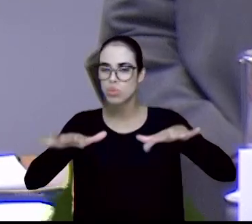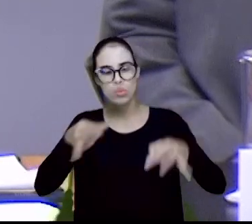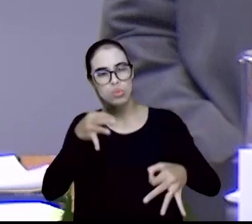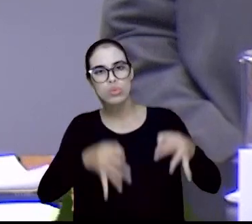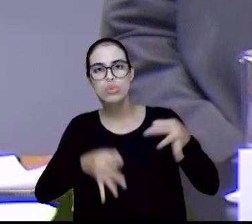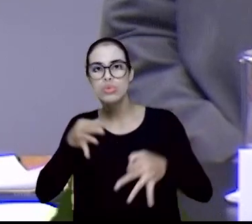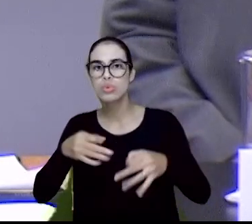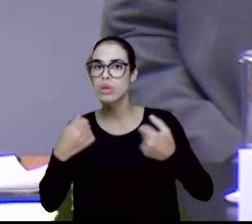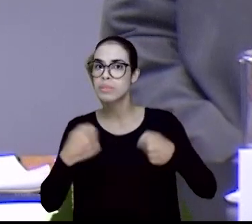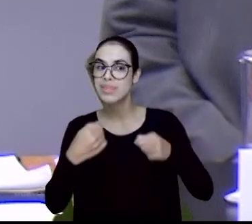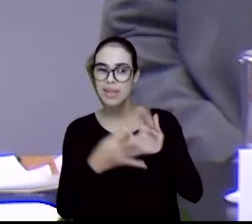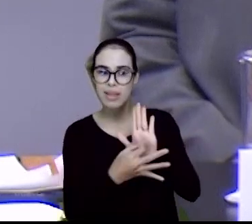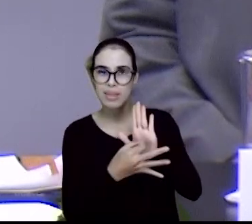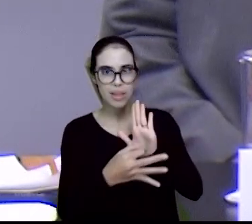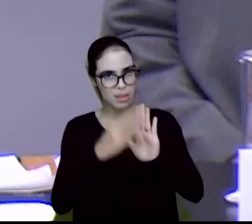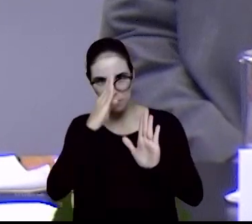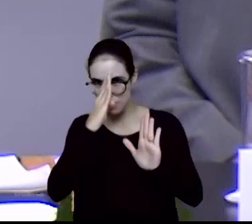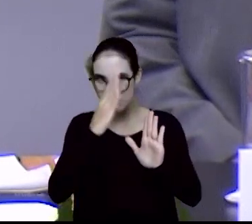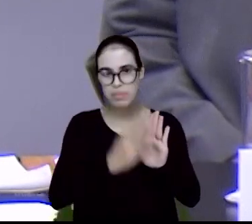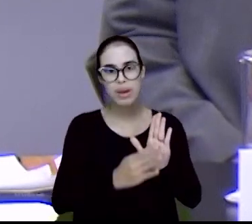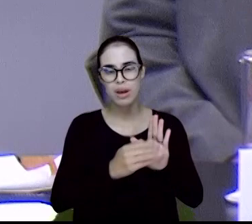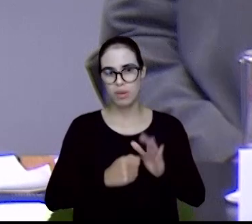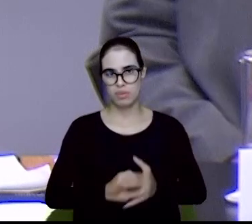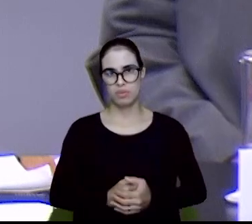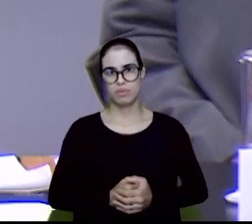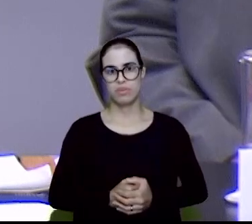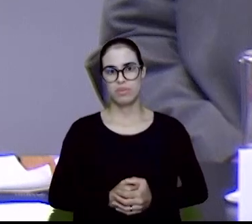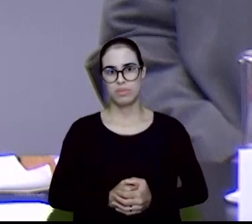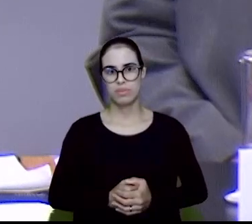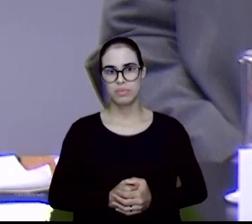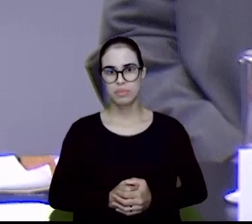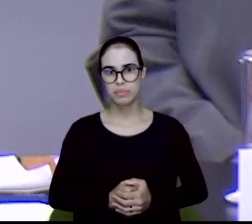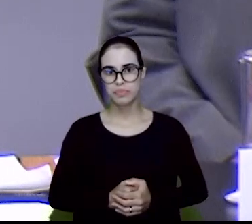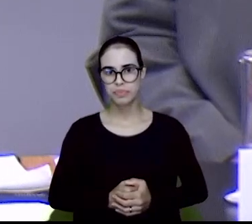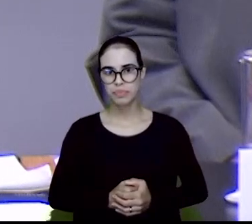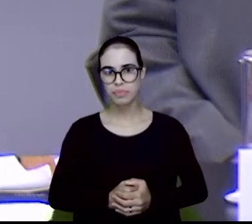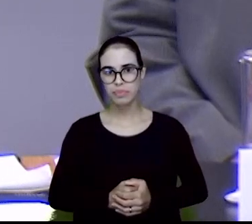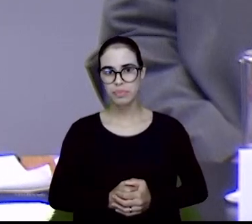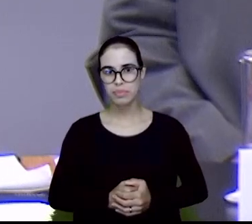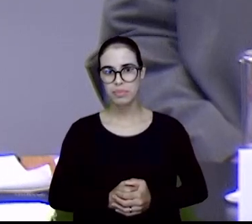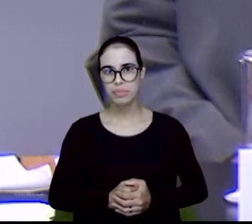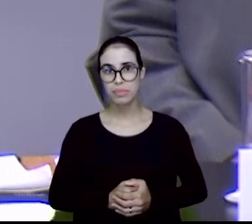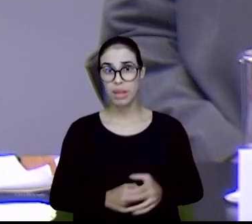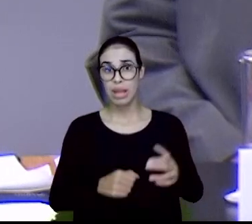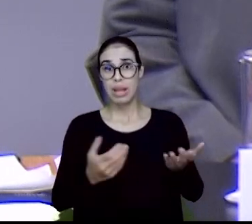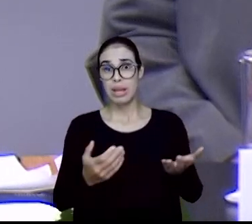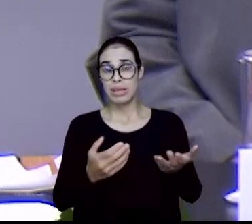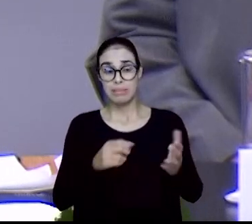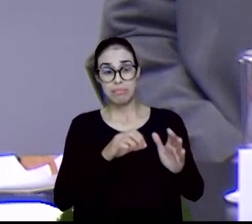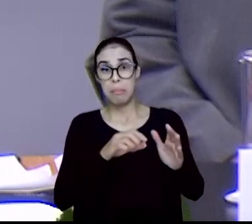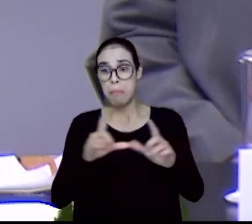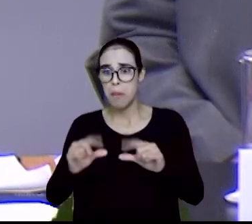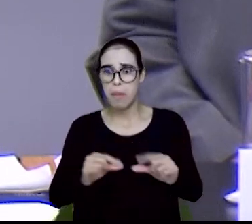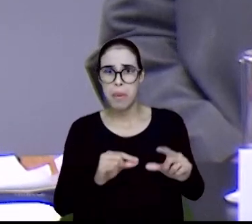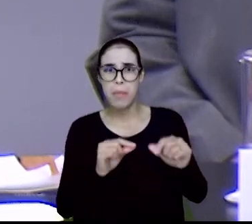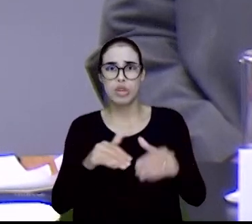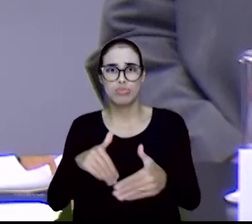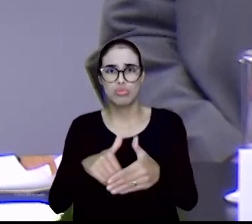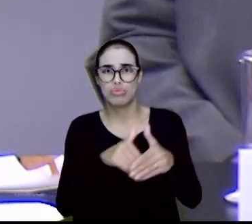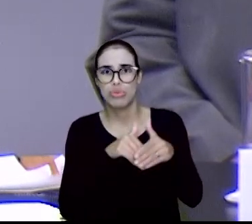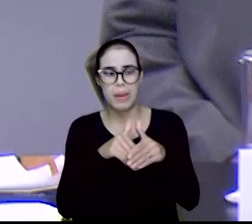tese jurídica extrapolar o caso concreto em julgamento, vira uma legislação, ou vira